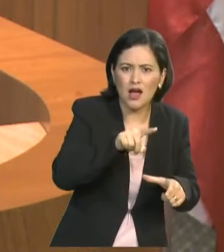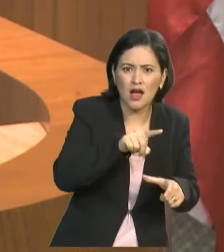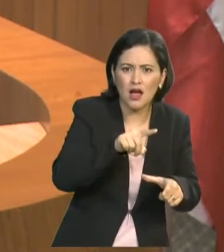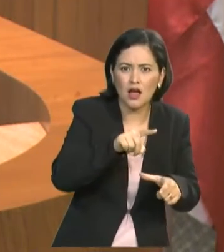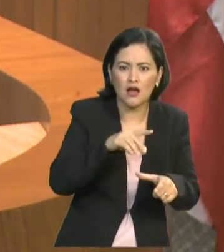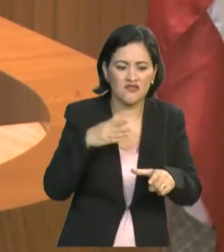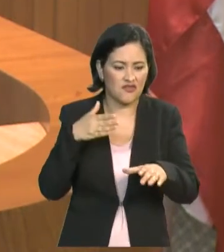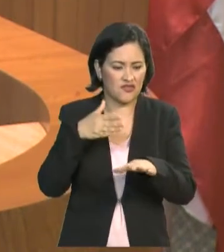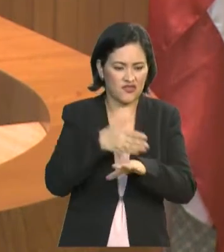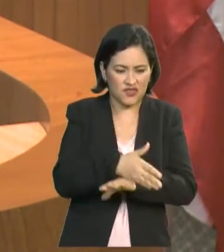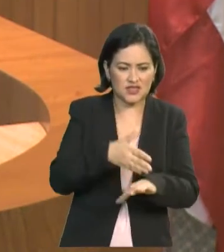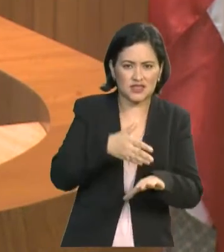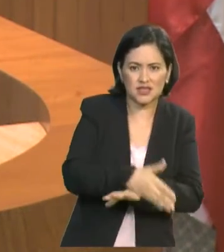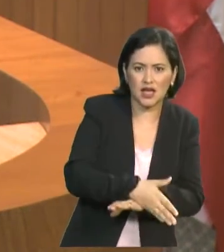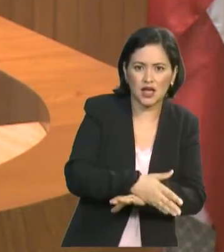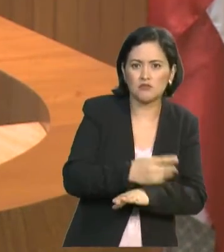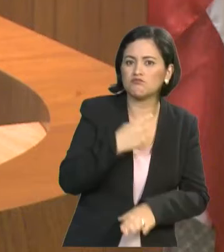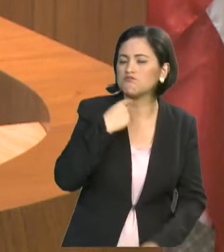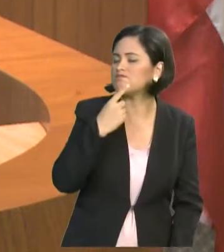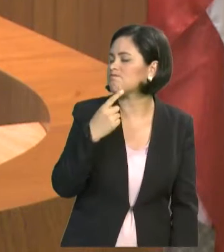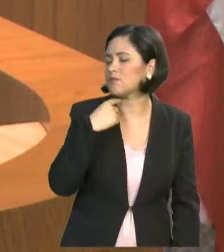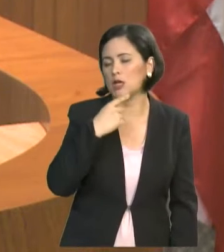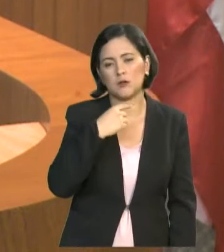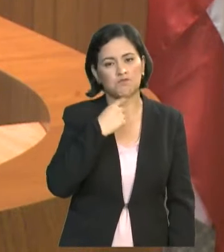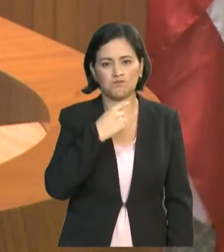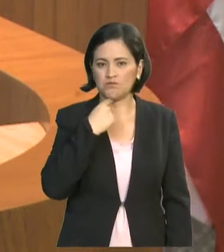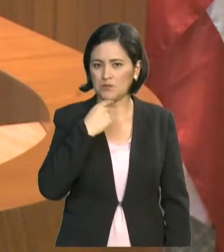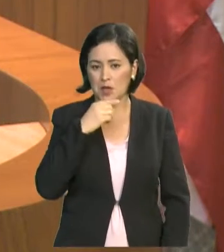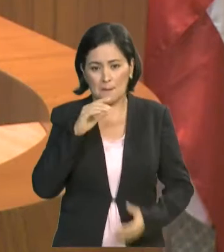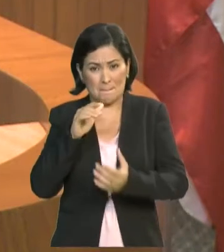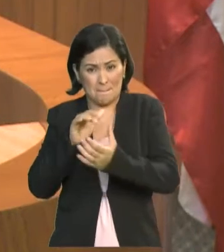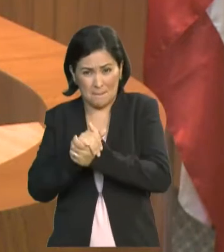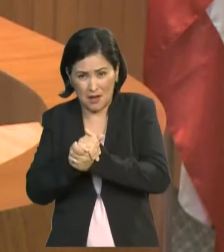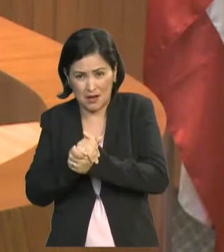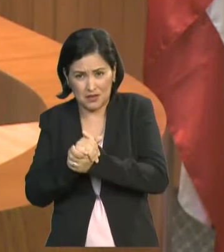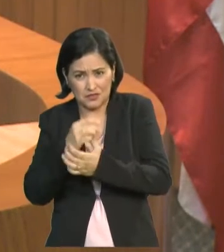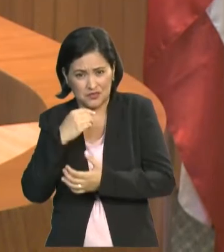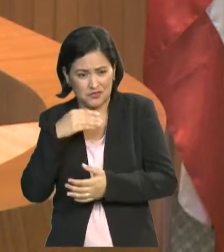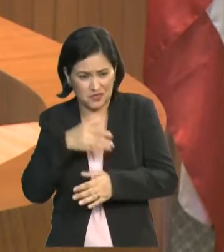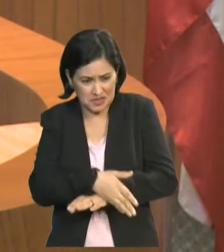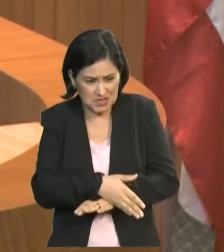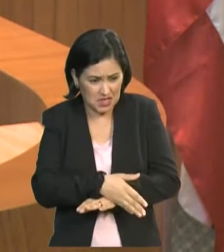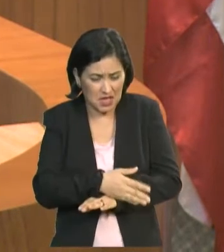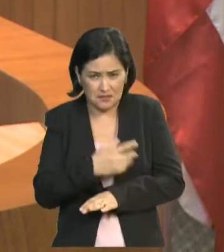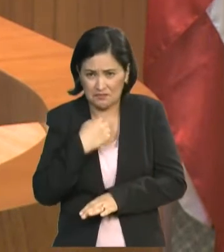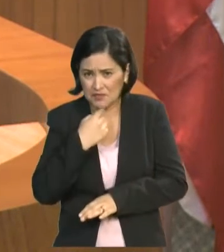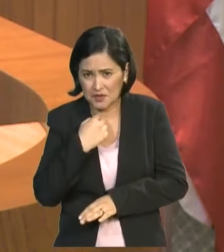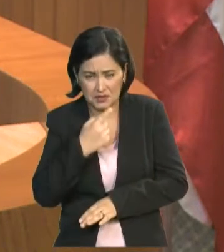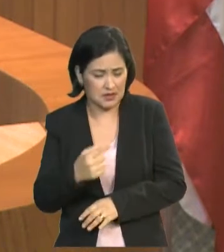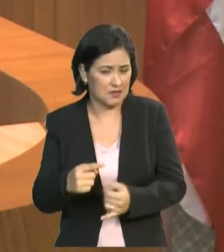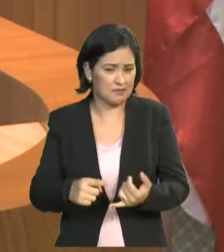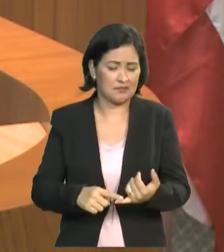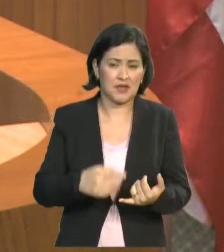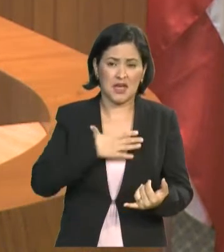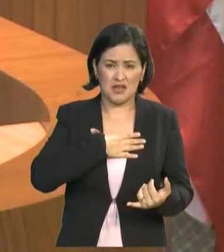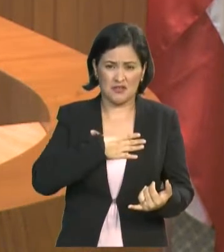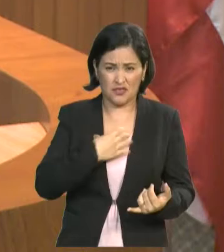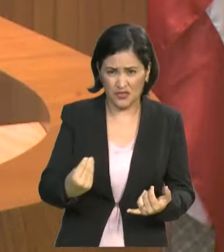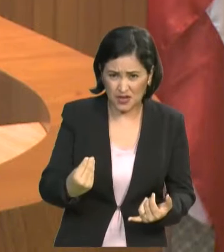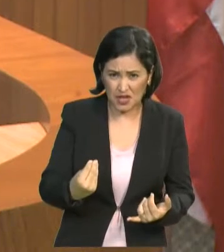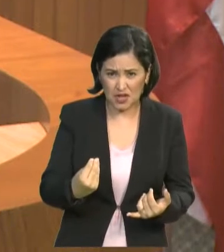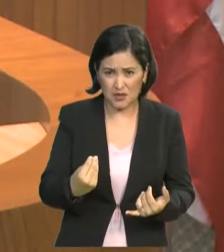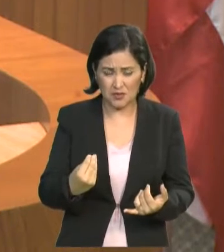de companheiro, nem de filho, de ninguém. A não ser das